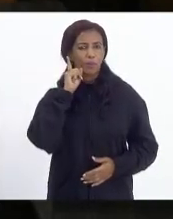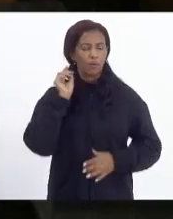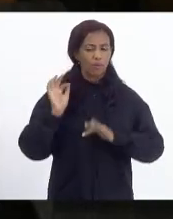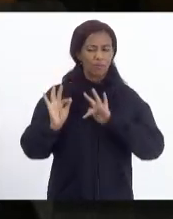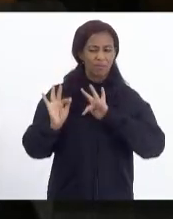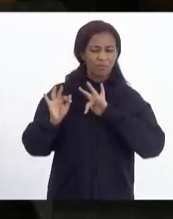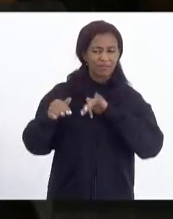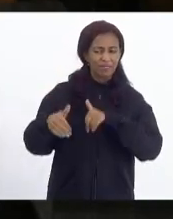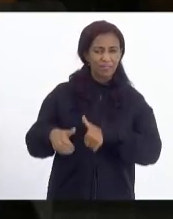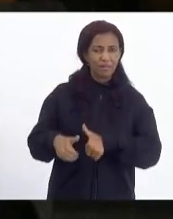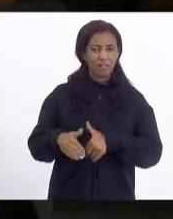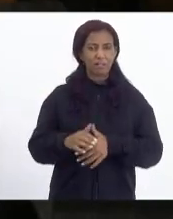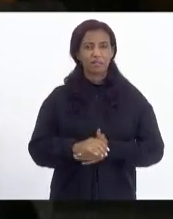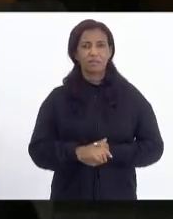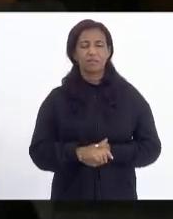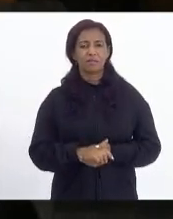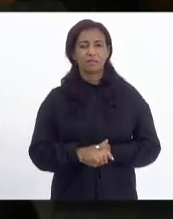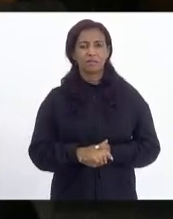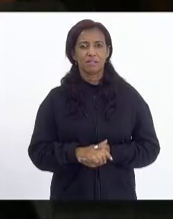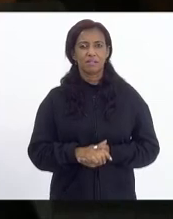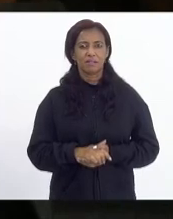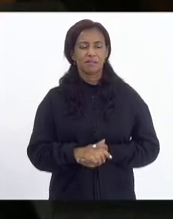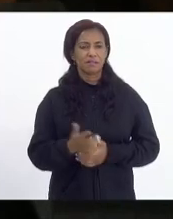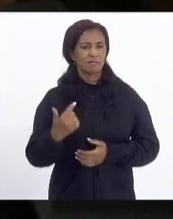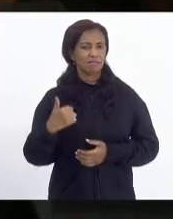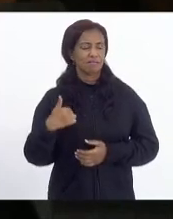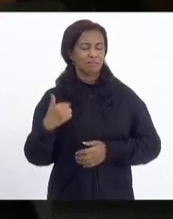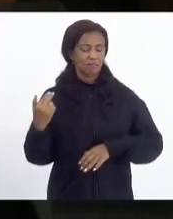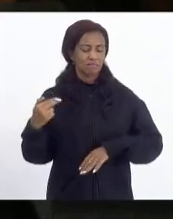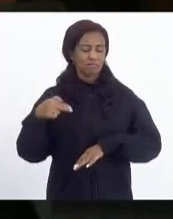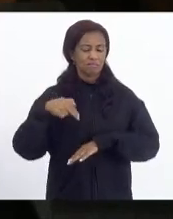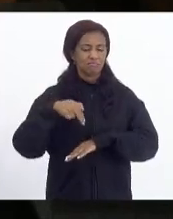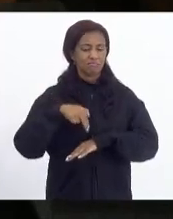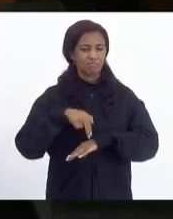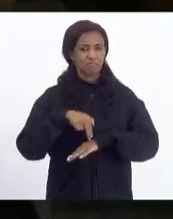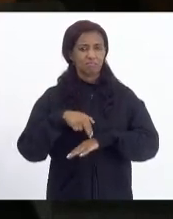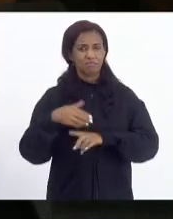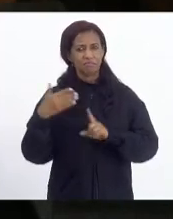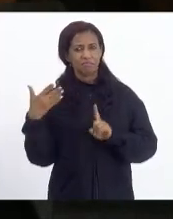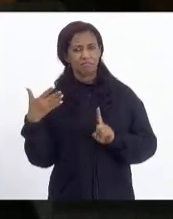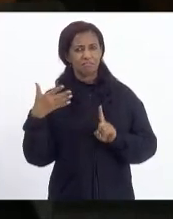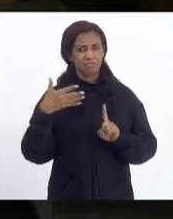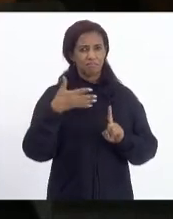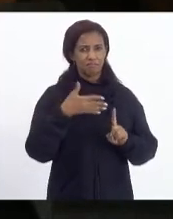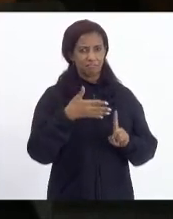final e eu aqui fiz referência